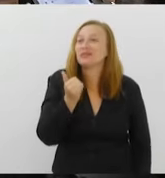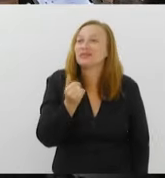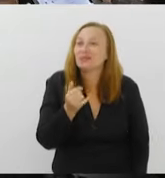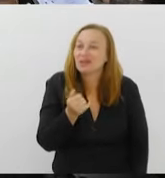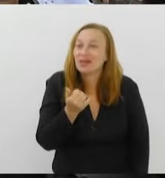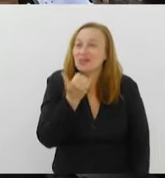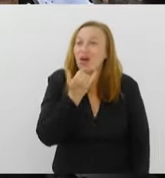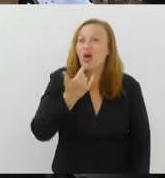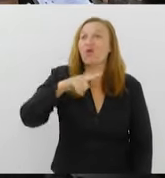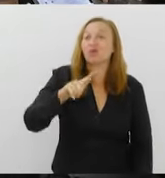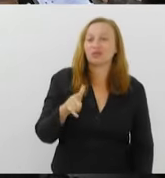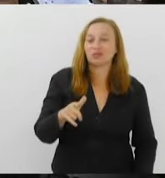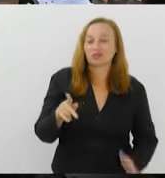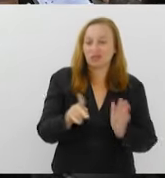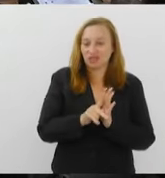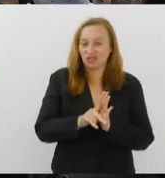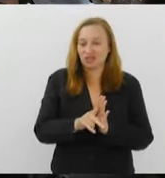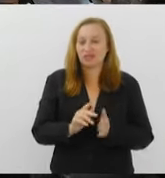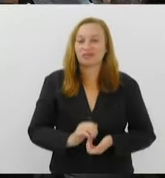outro projeto.